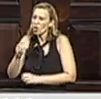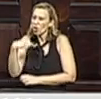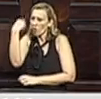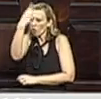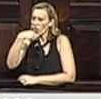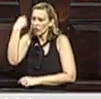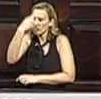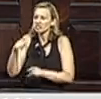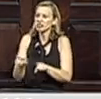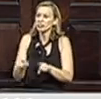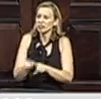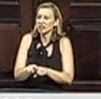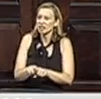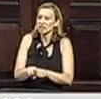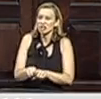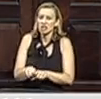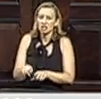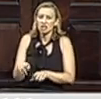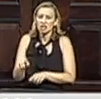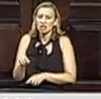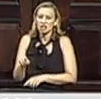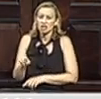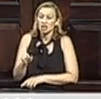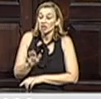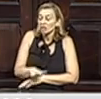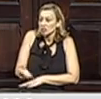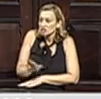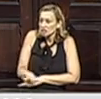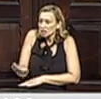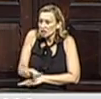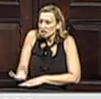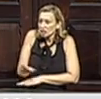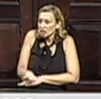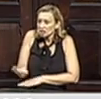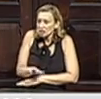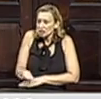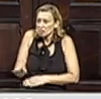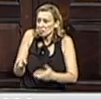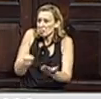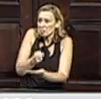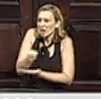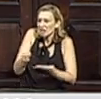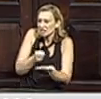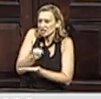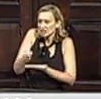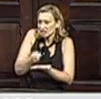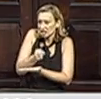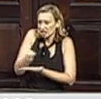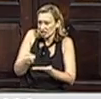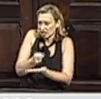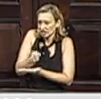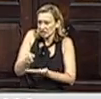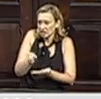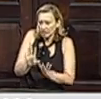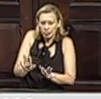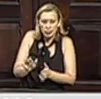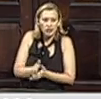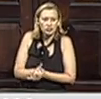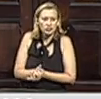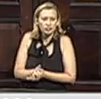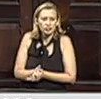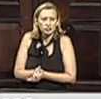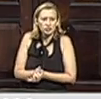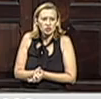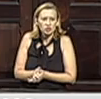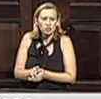contar também outras questões importantes aí relacionadas ao conjunto do magistério da educação básica. O problema é que quando não fazemos as emendas todas ao mesmo tempo, dentro do